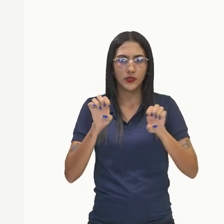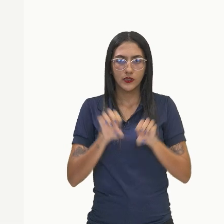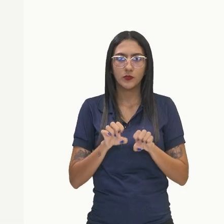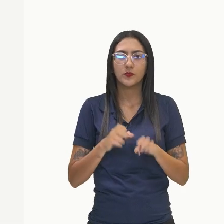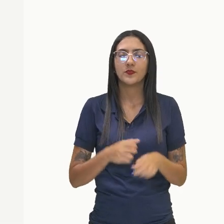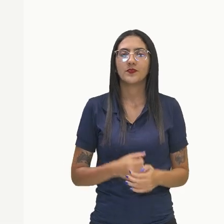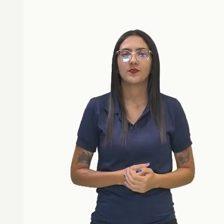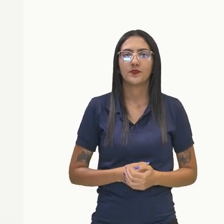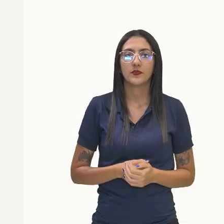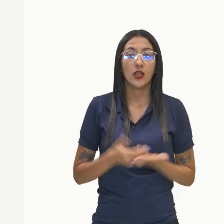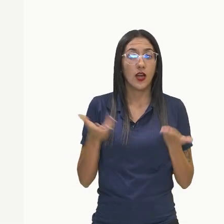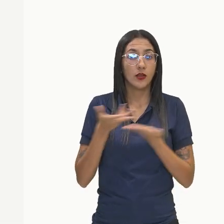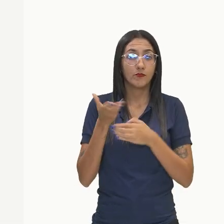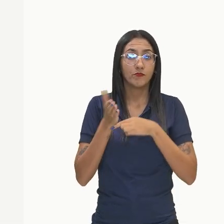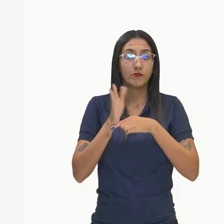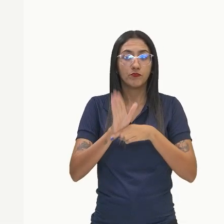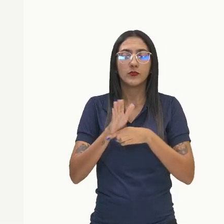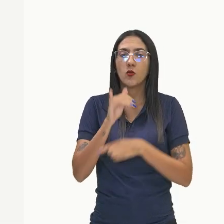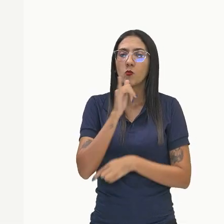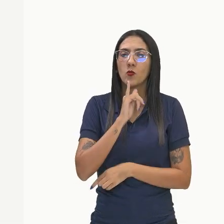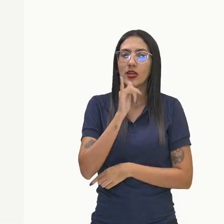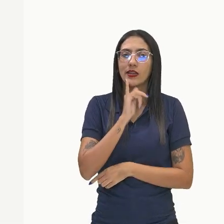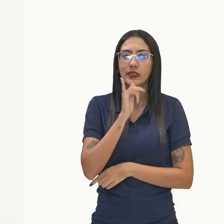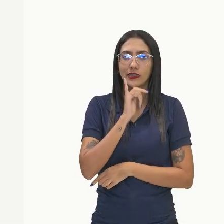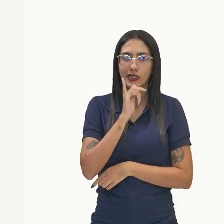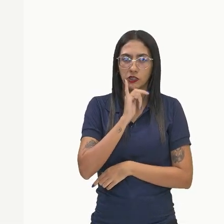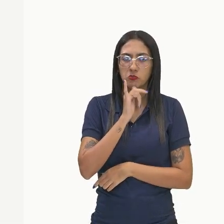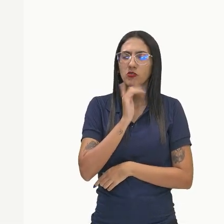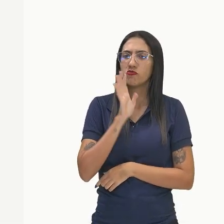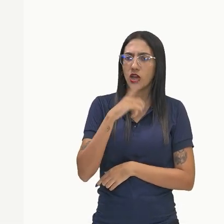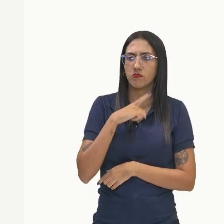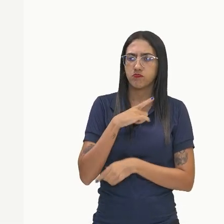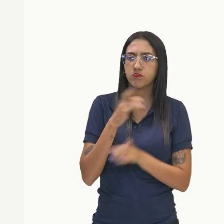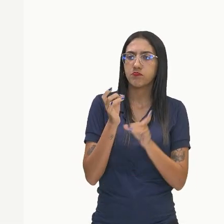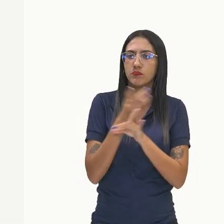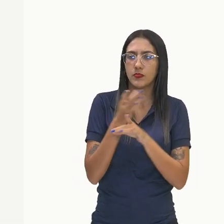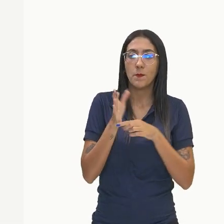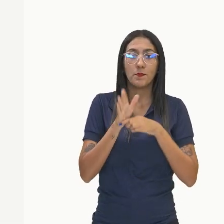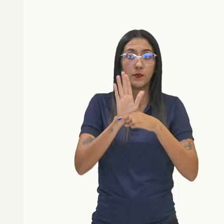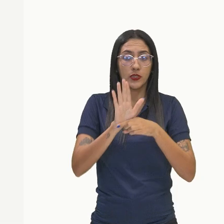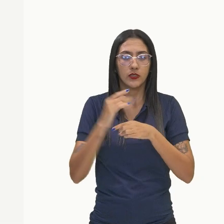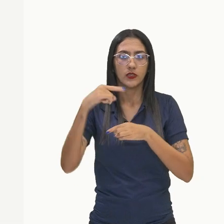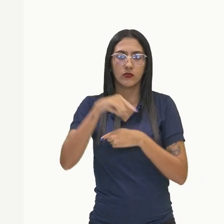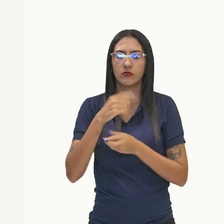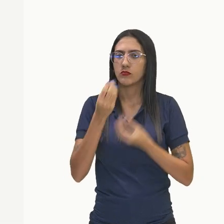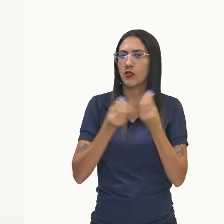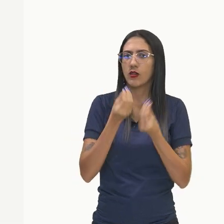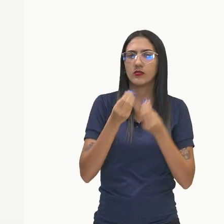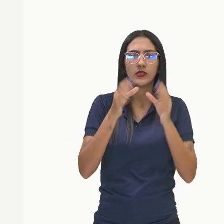aqui um exemplo resolvido para mostrar aqui para vocês, né?